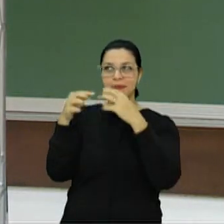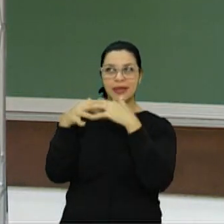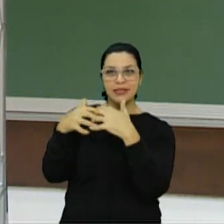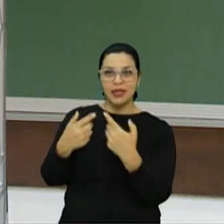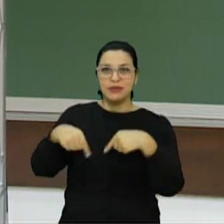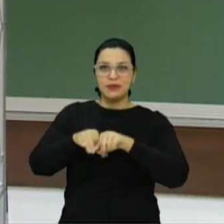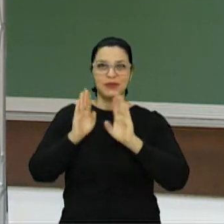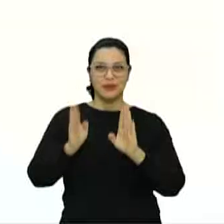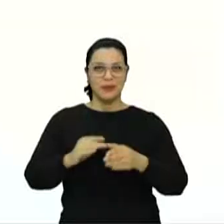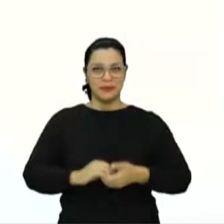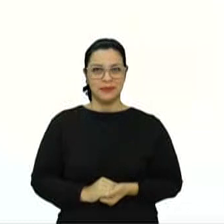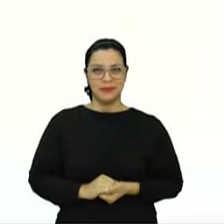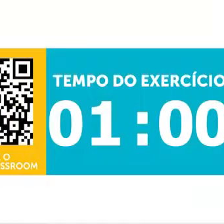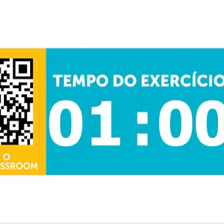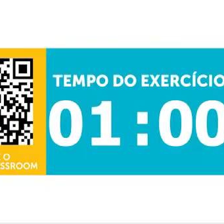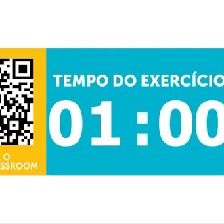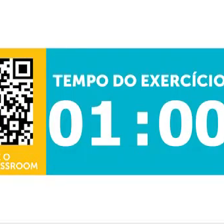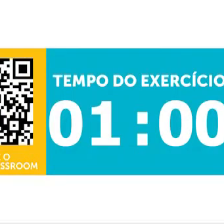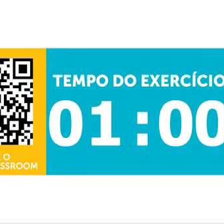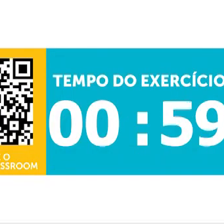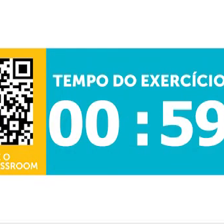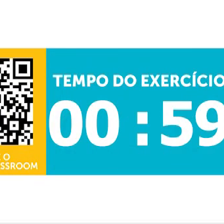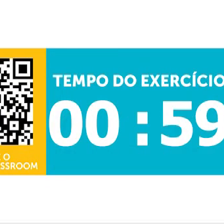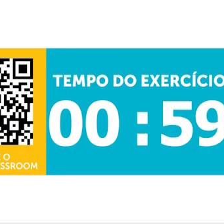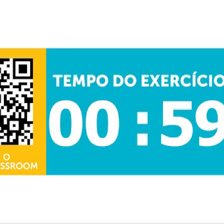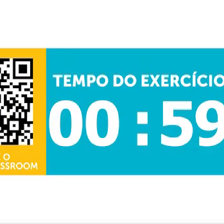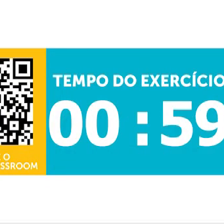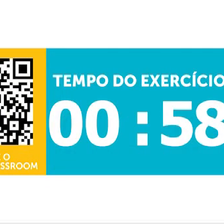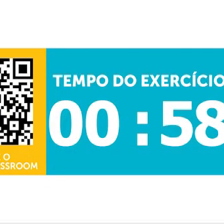pensar e daqui a pouquinho eu volto.